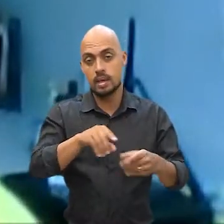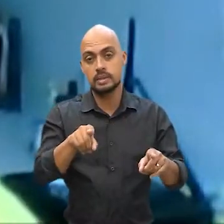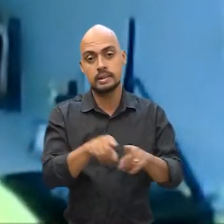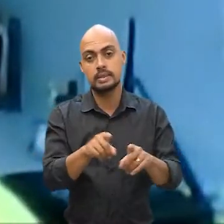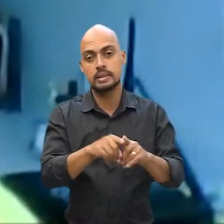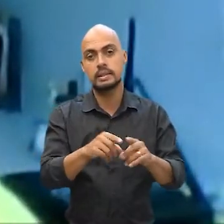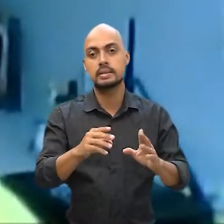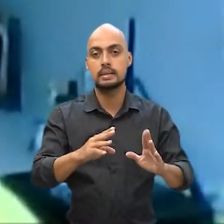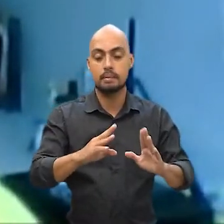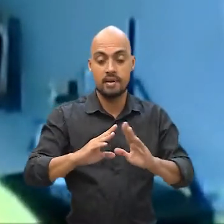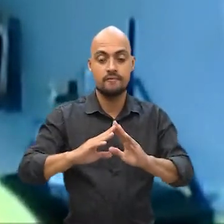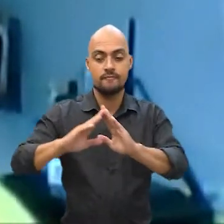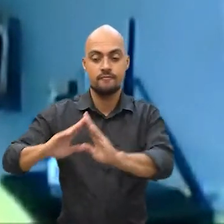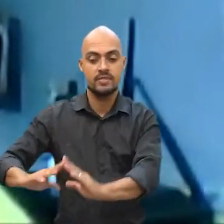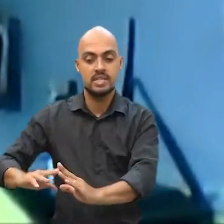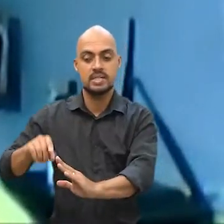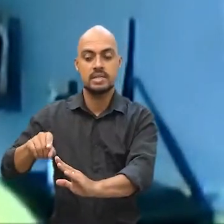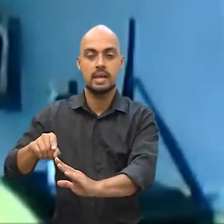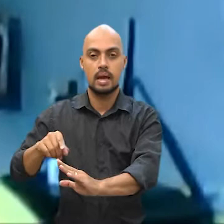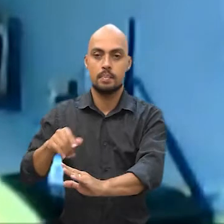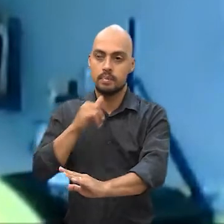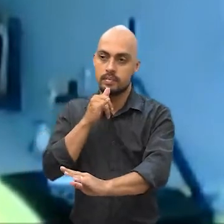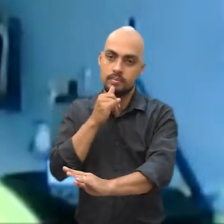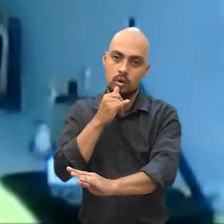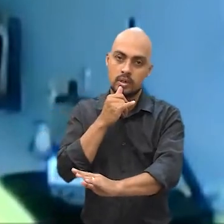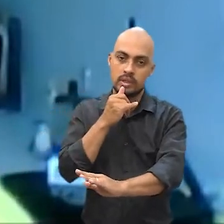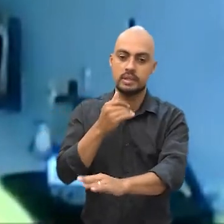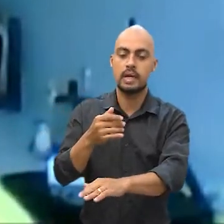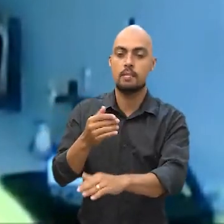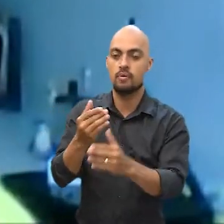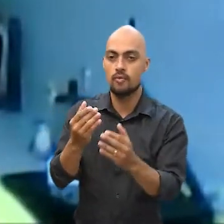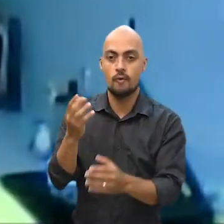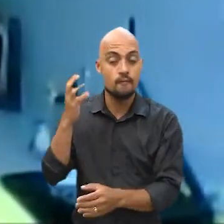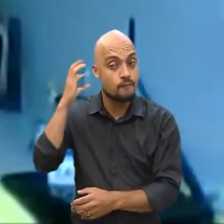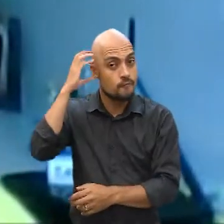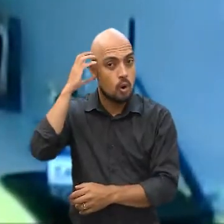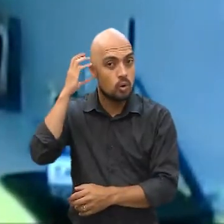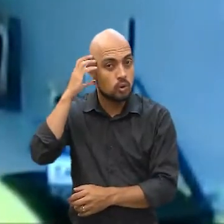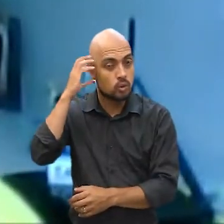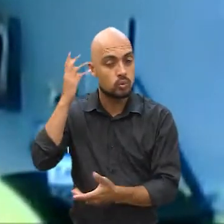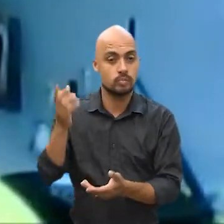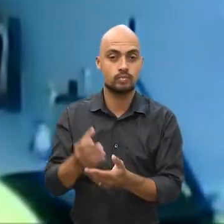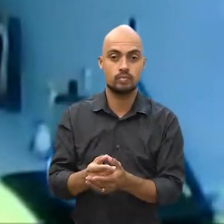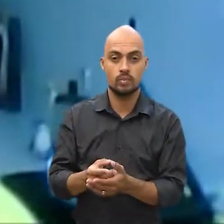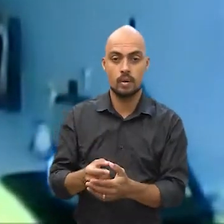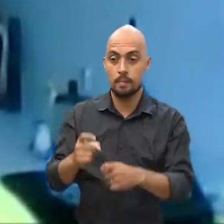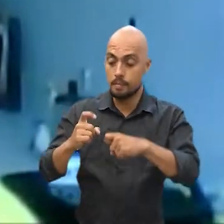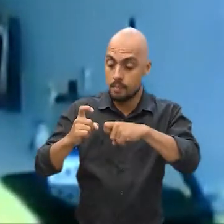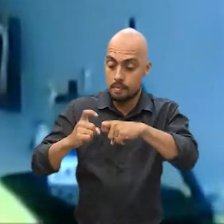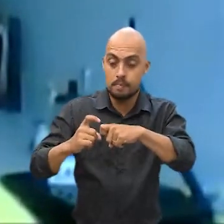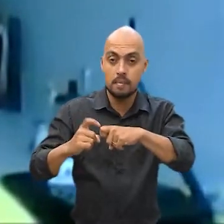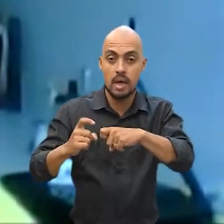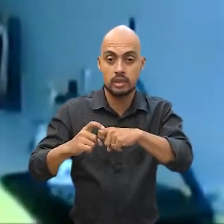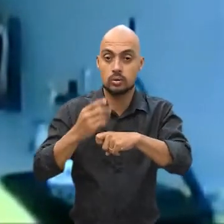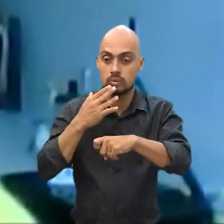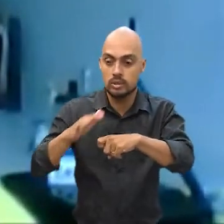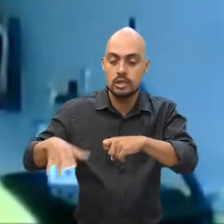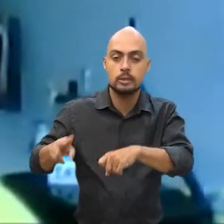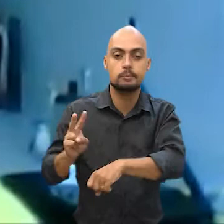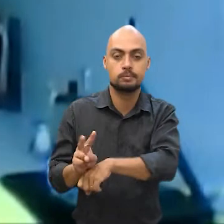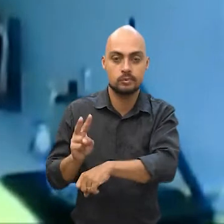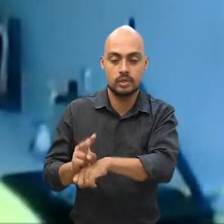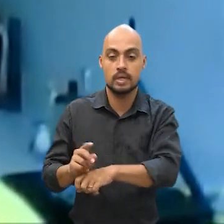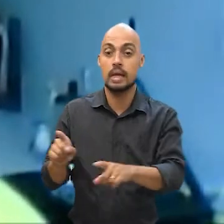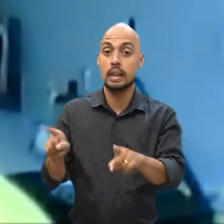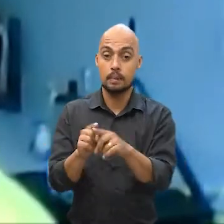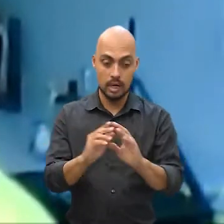as pessoas responsáveis, o pediatra, né? Uma fono que tem um acompanhamento. É muito importante estar dialogando com a escola também